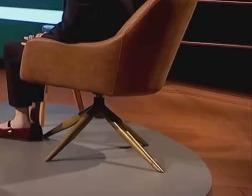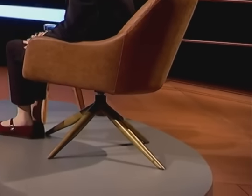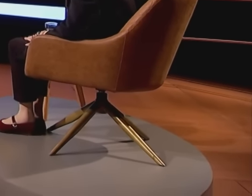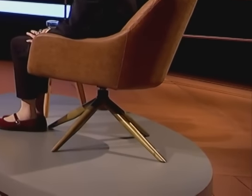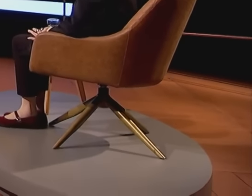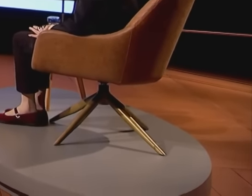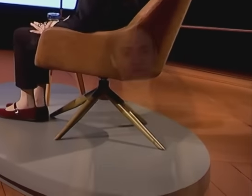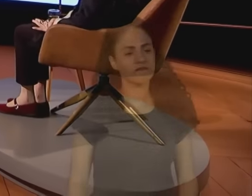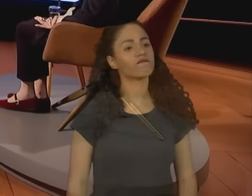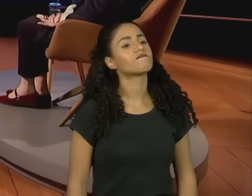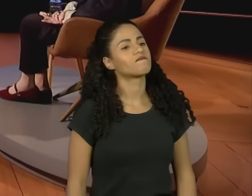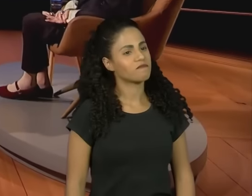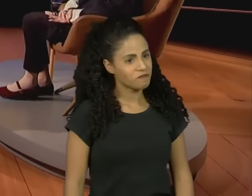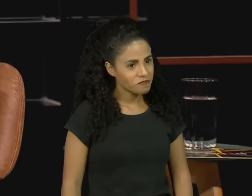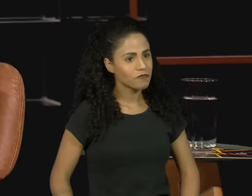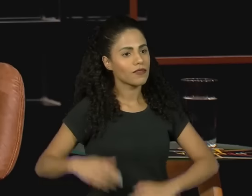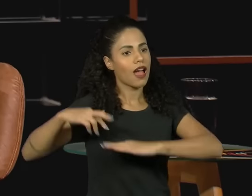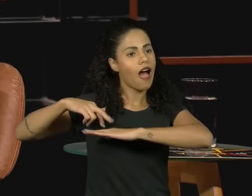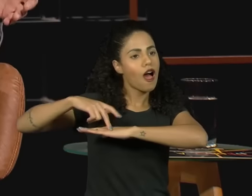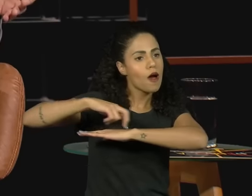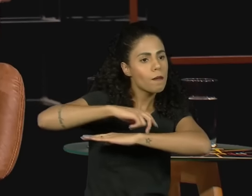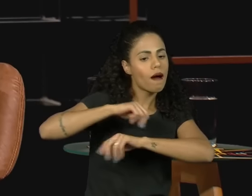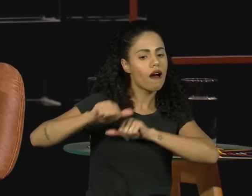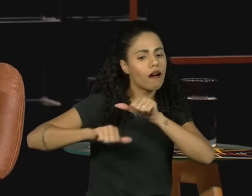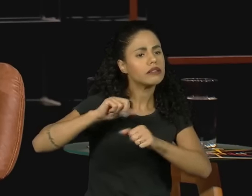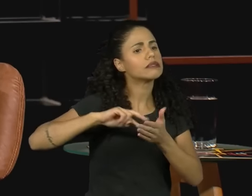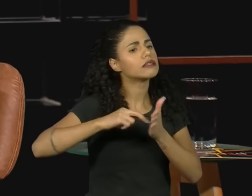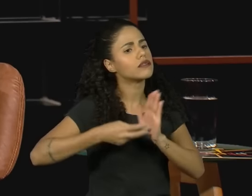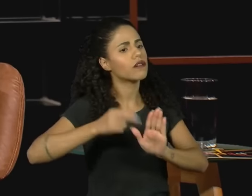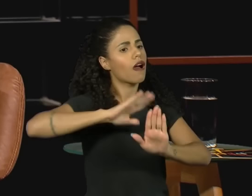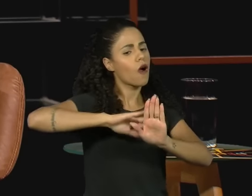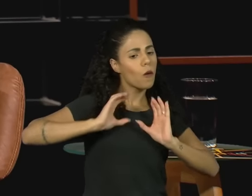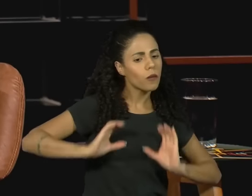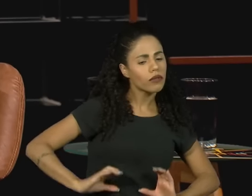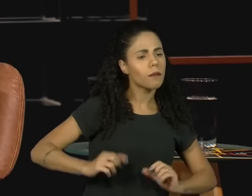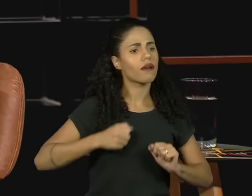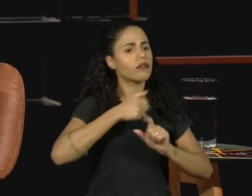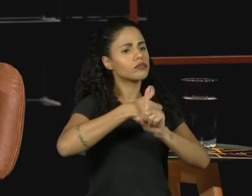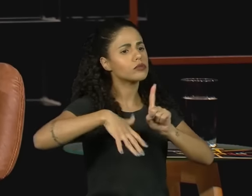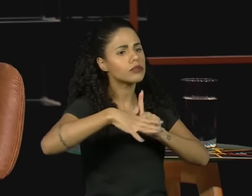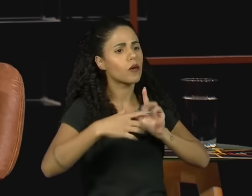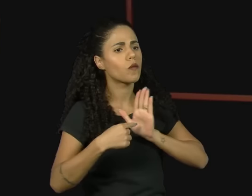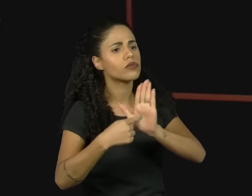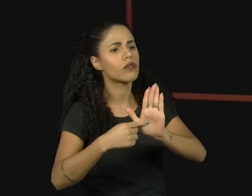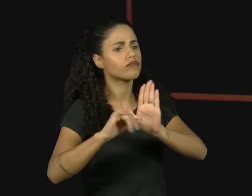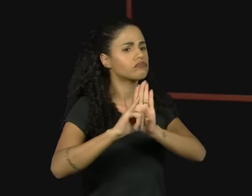É isso, Costanza. A moda está associada com o comportamento, com o momento social, é isso?